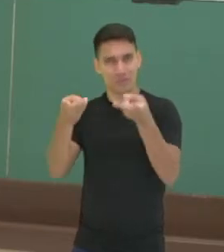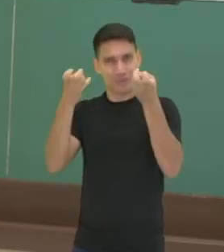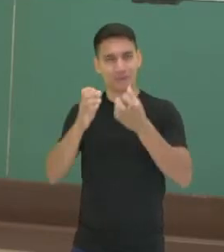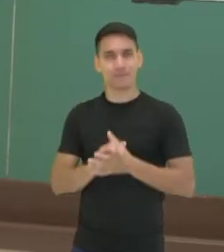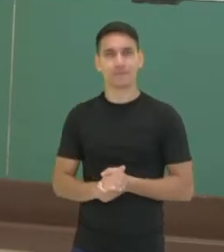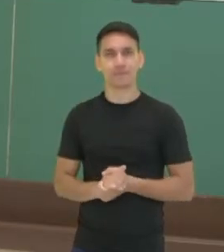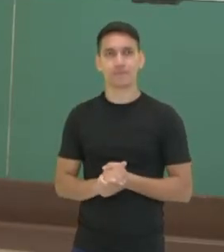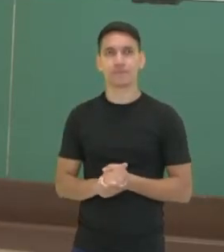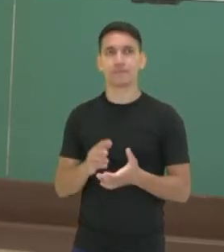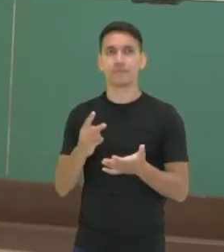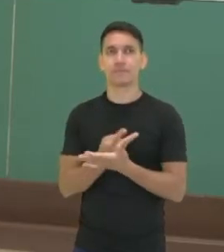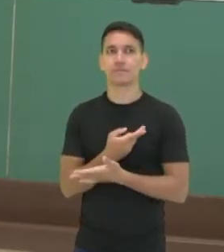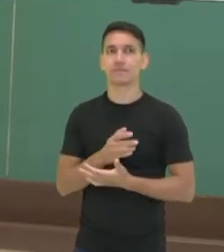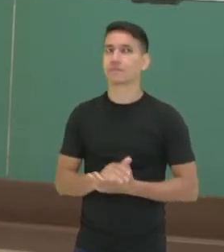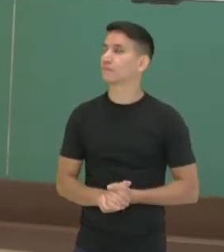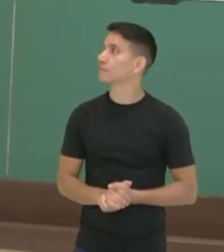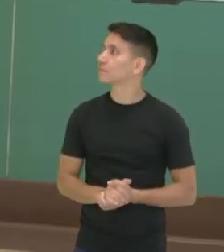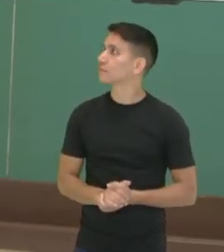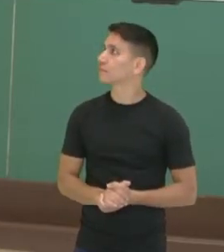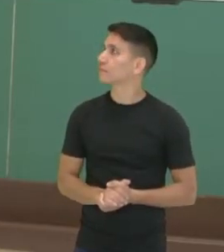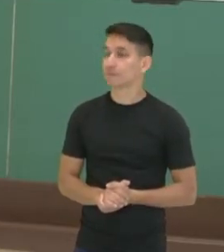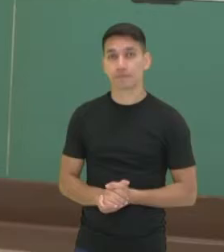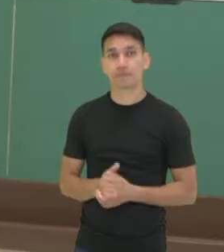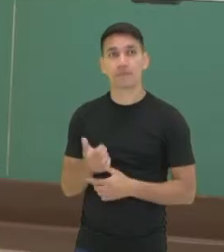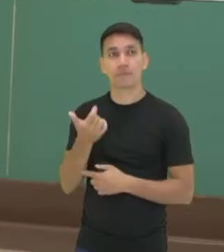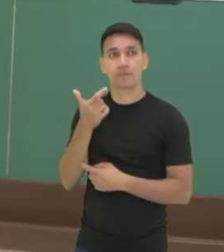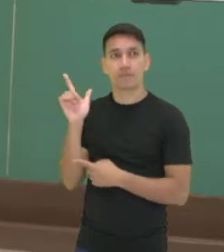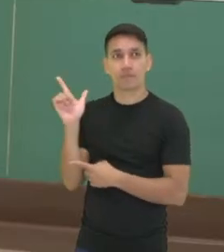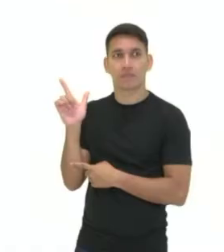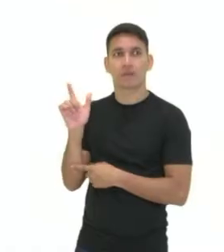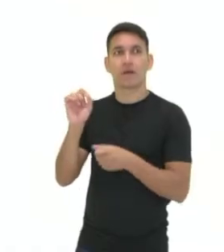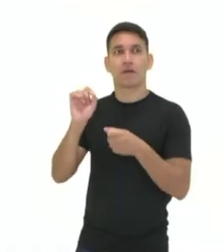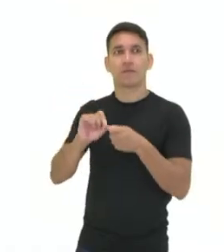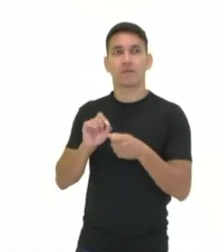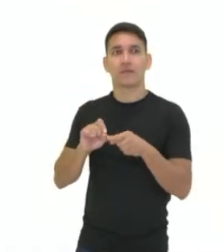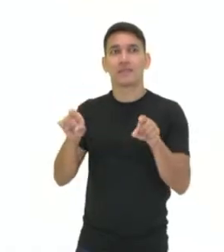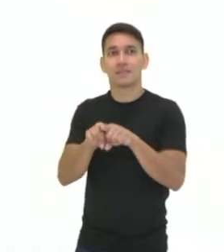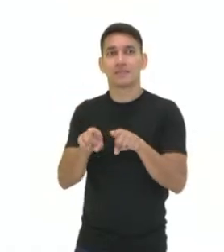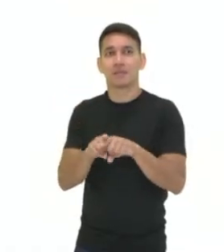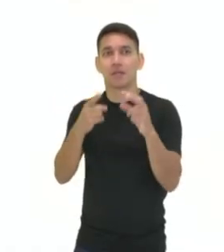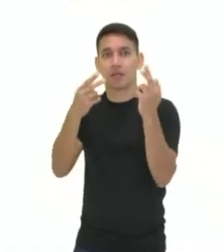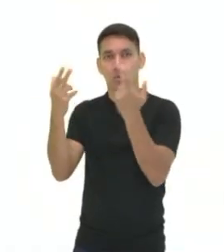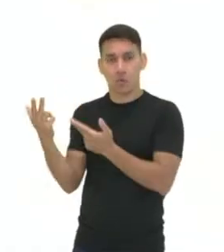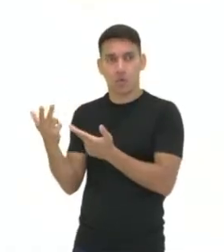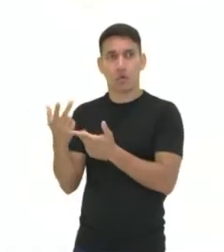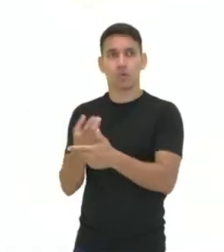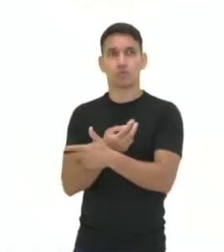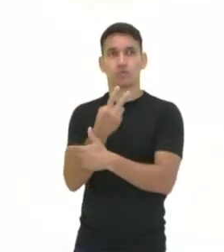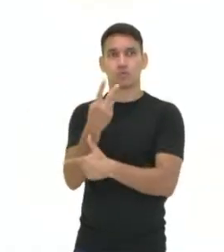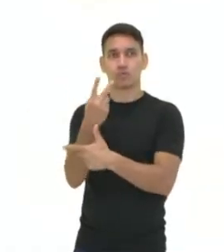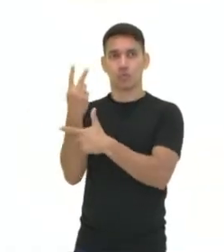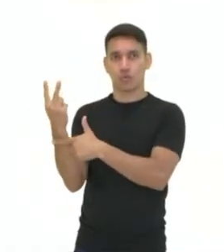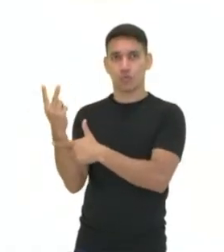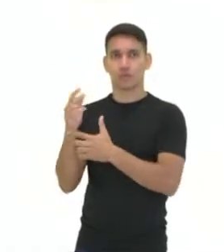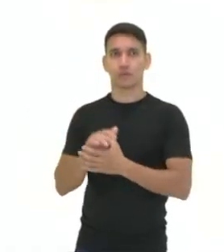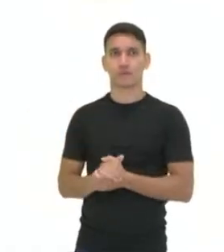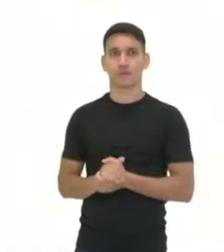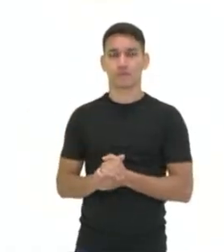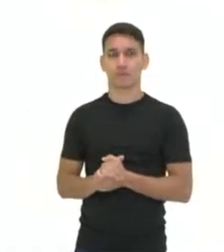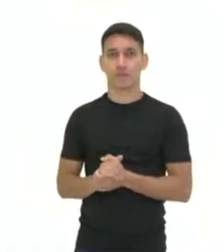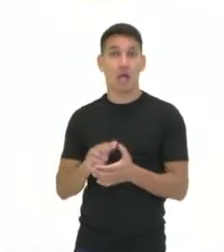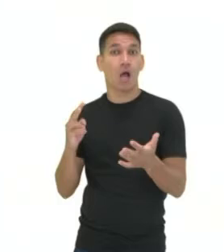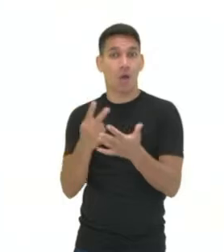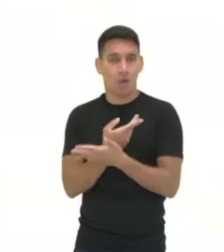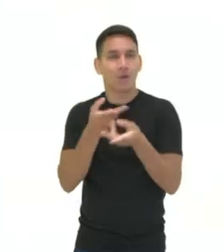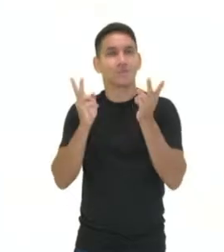assim vai acontecendo. Depois nós conseguimos fazer assim também, olha só, vezes 2. E isso vai